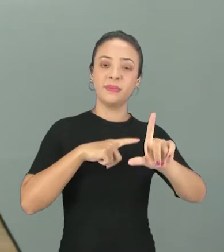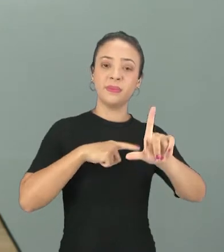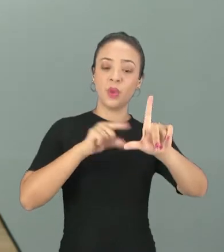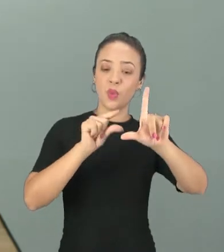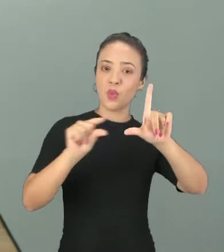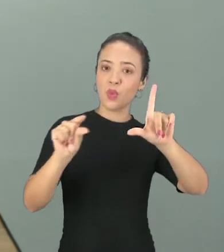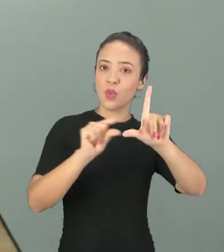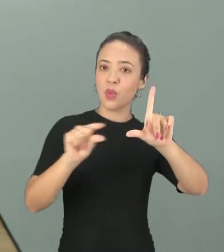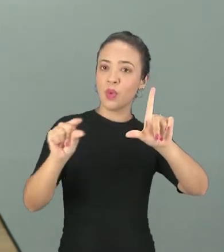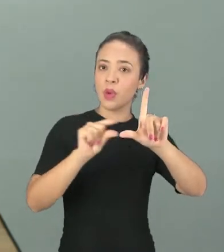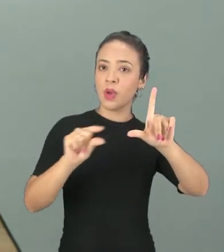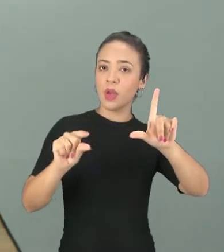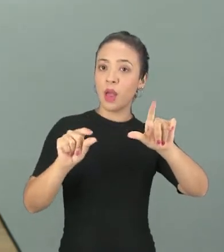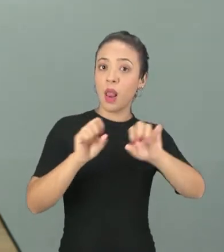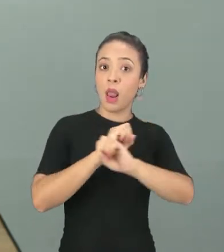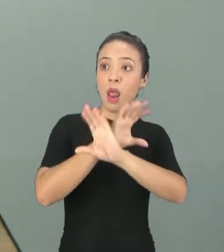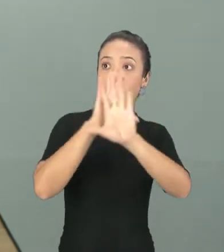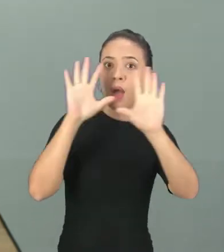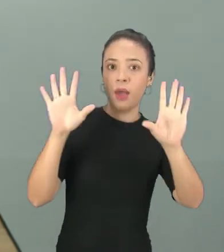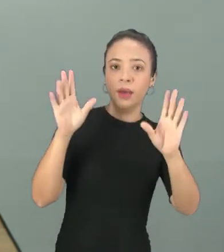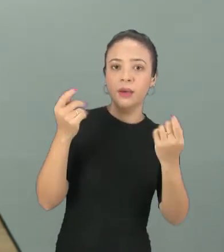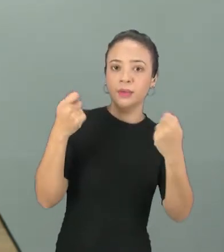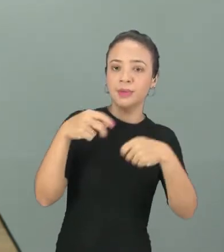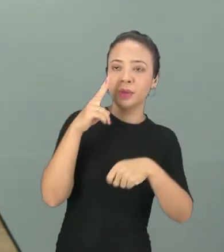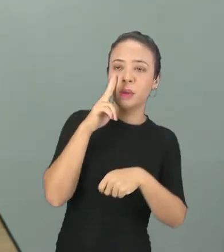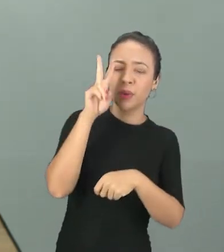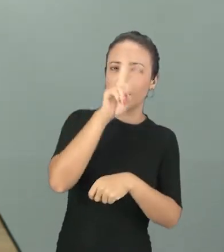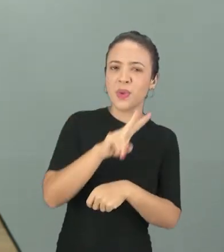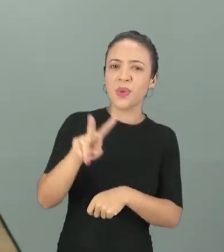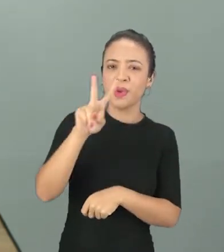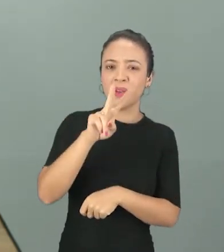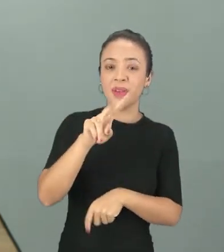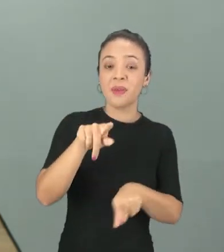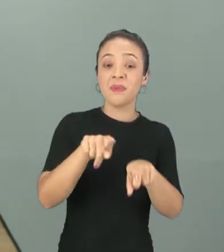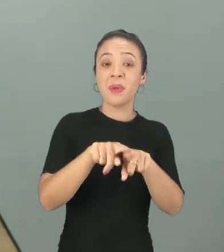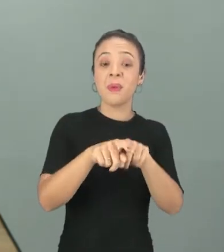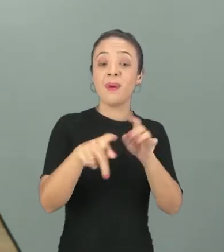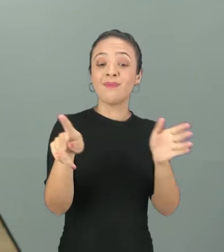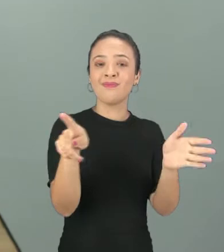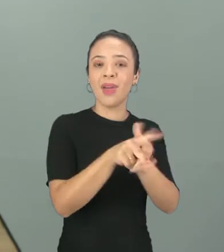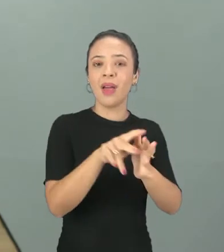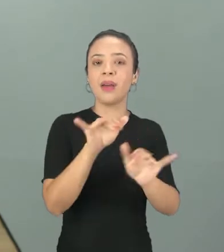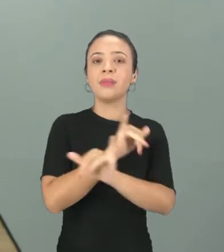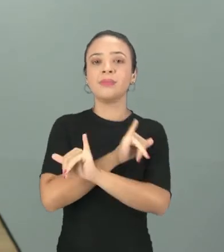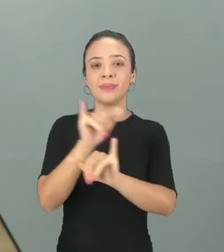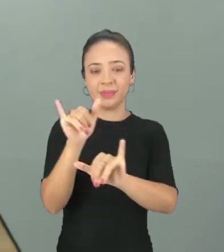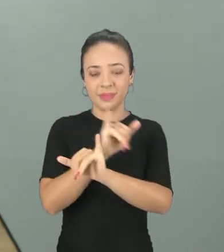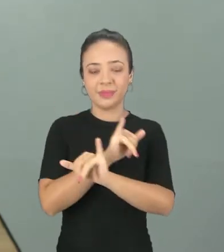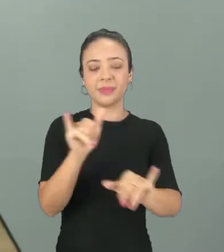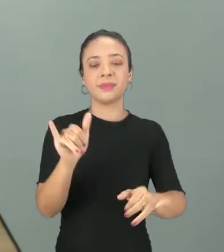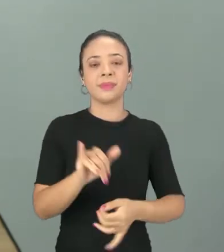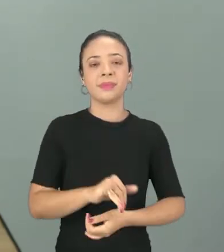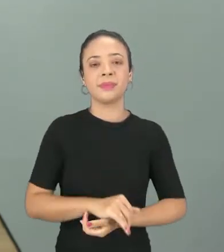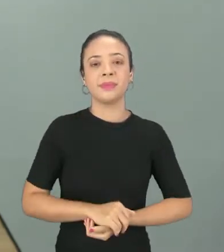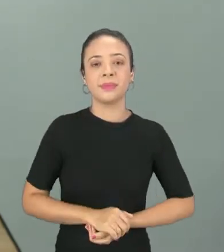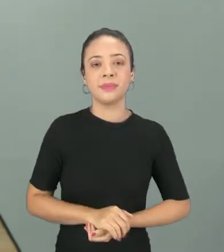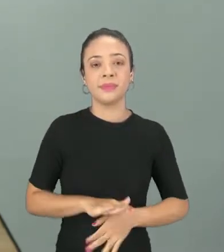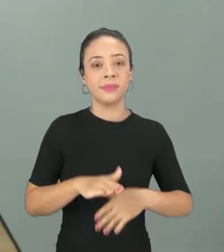bem visível aqui, né, que faz parte de uma notícia e